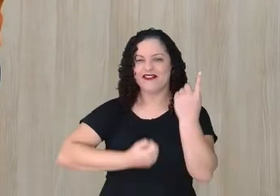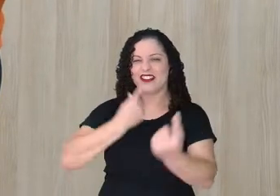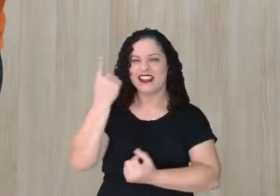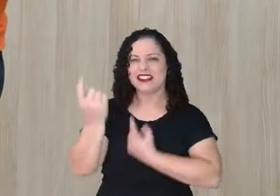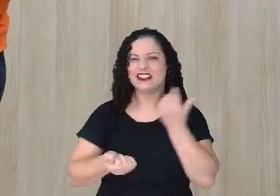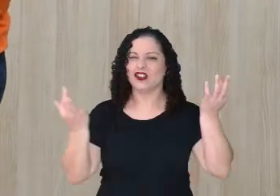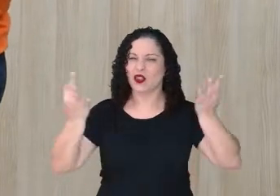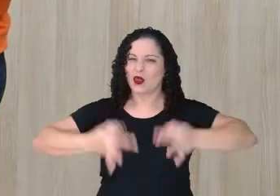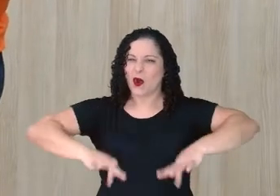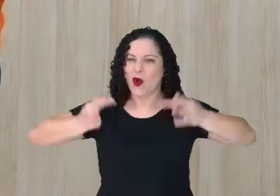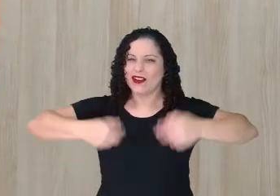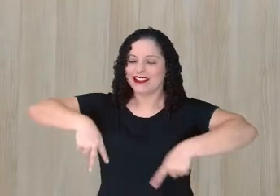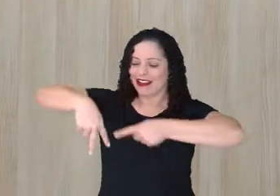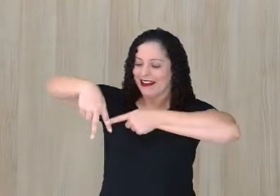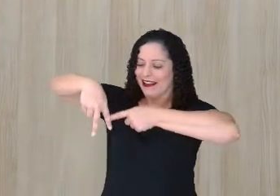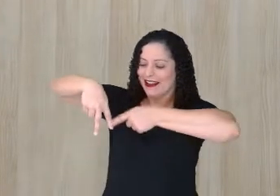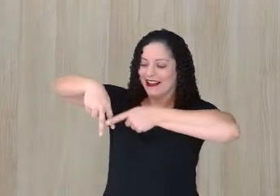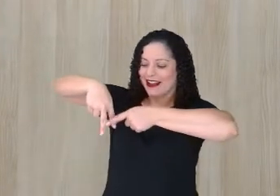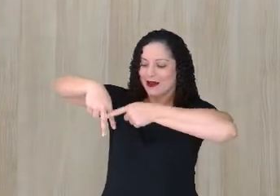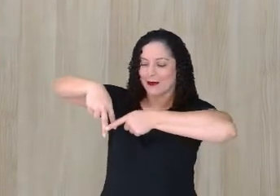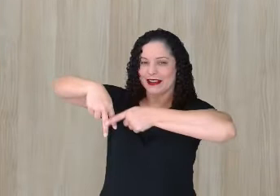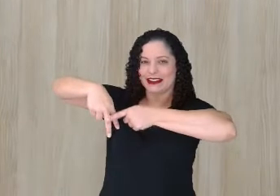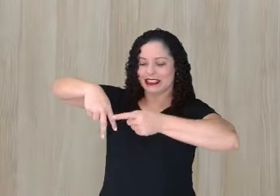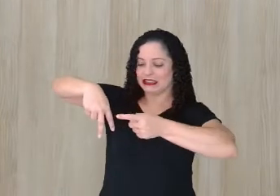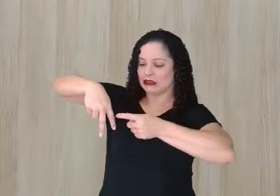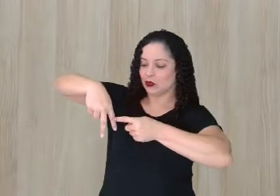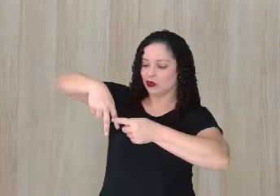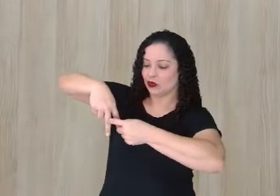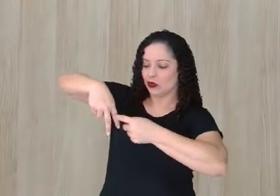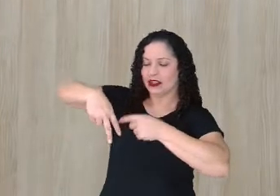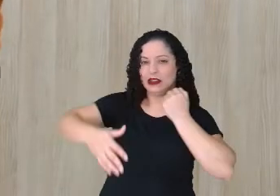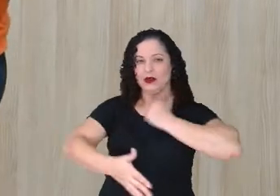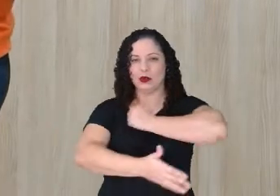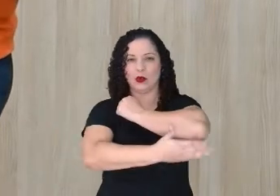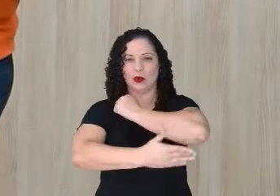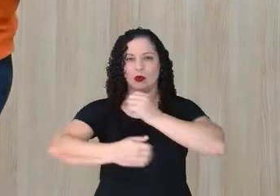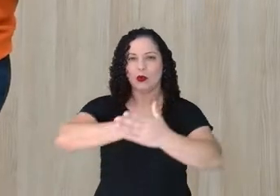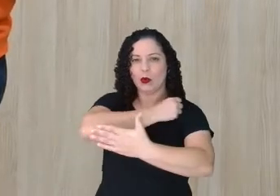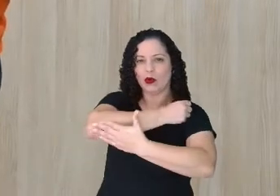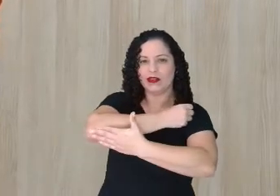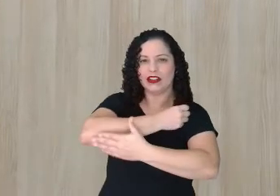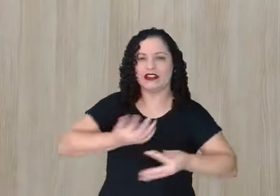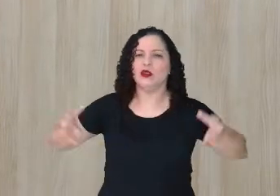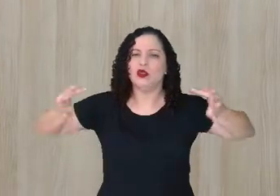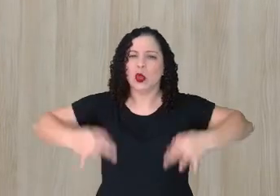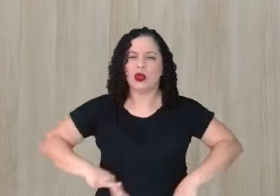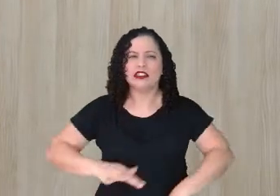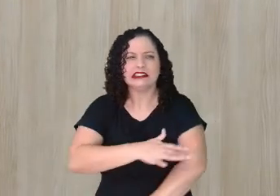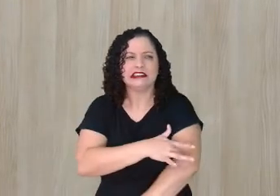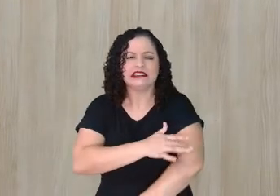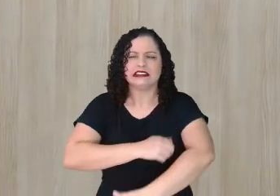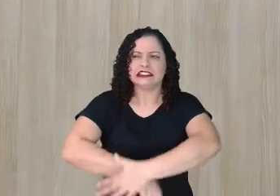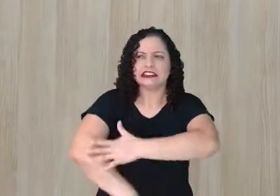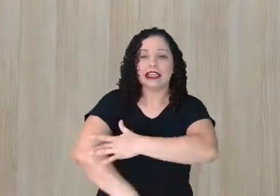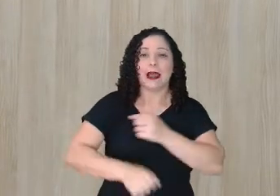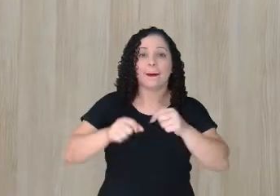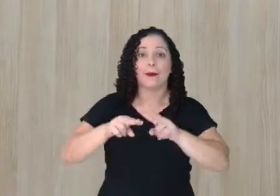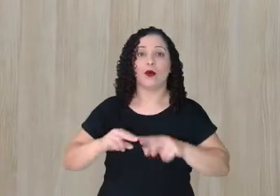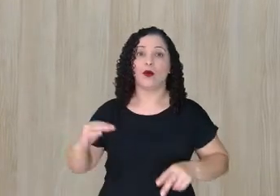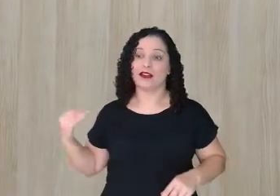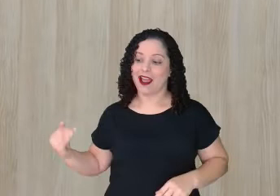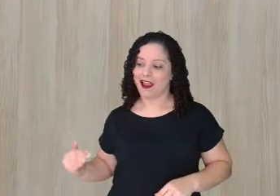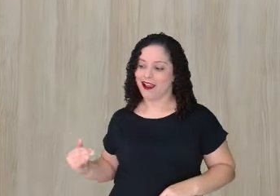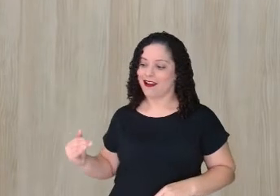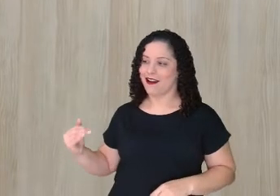não é? As juntas, não é? Dói no joelho, dói no cotovelo. Vocês estão crescendo. Pois é, crescer em conhecimento